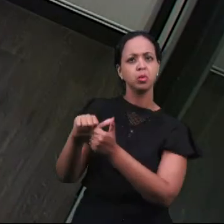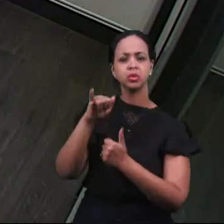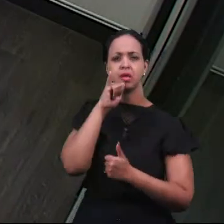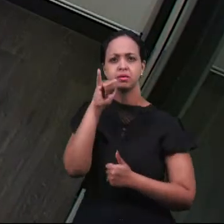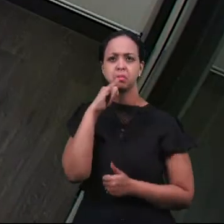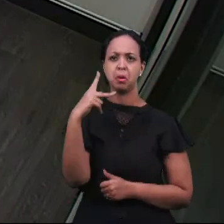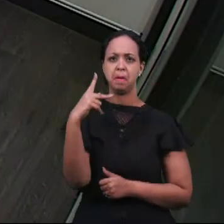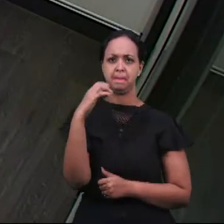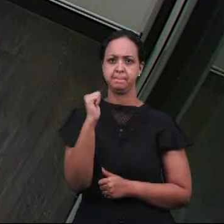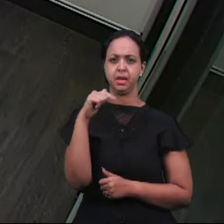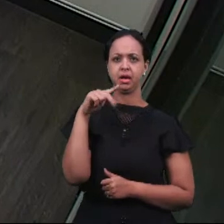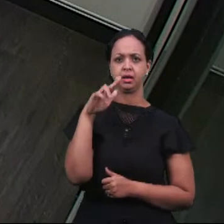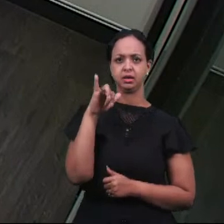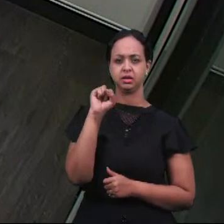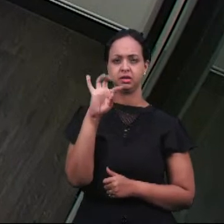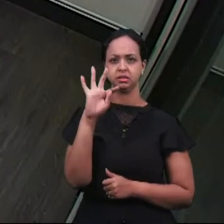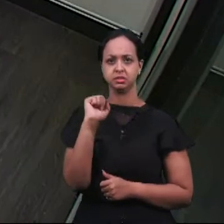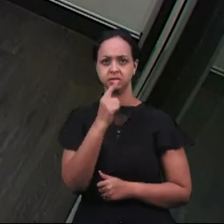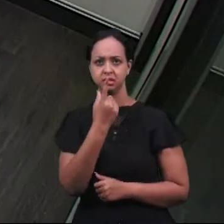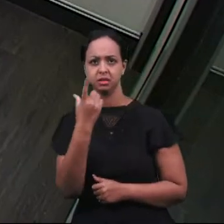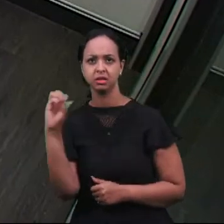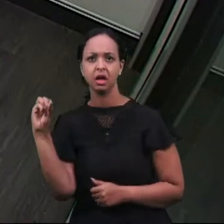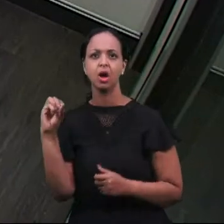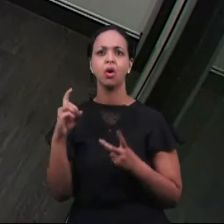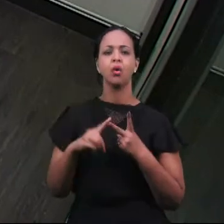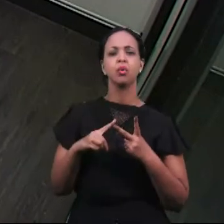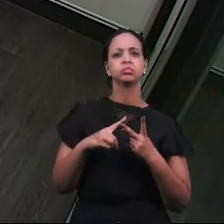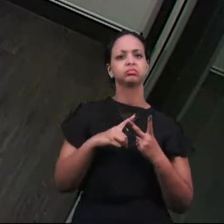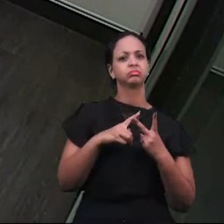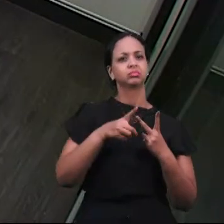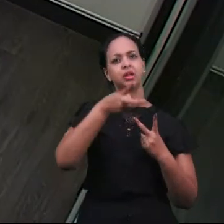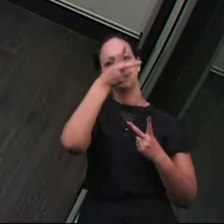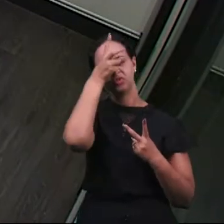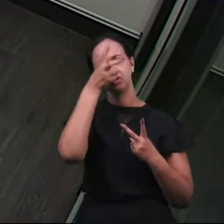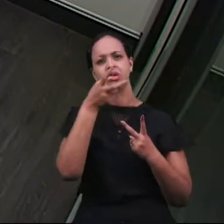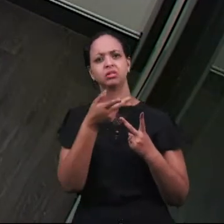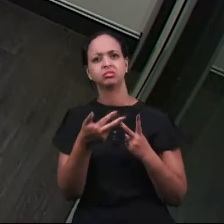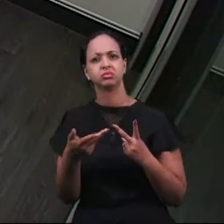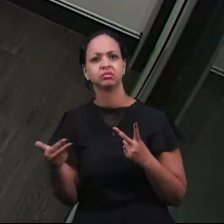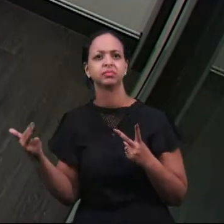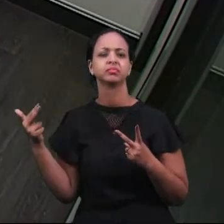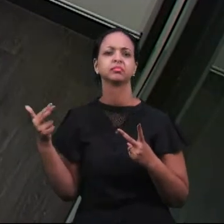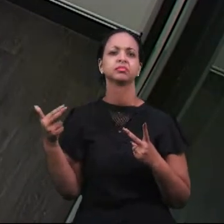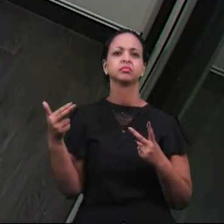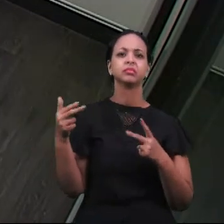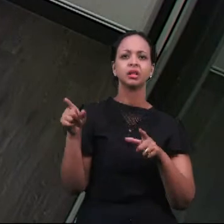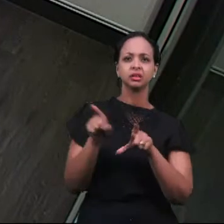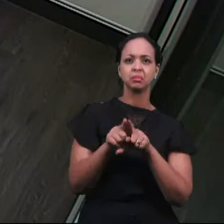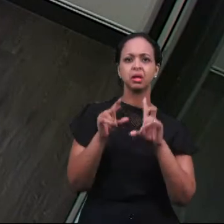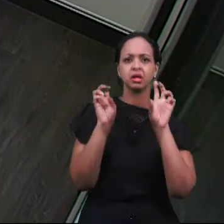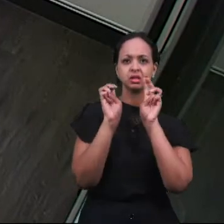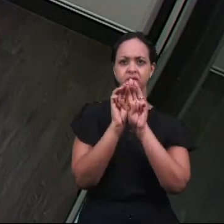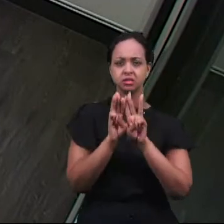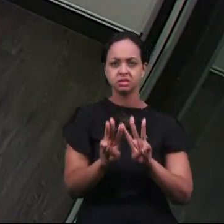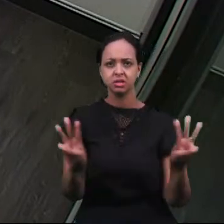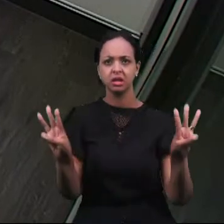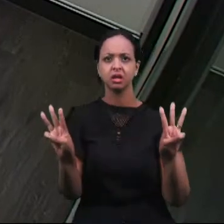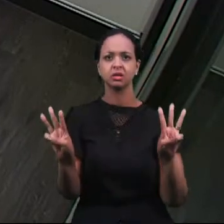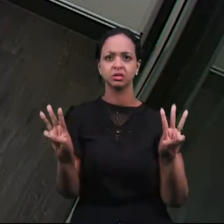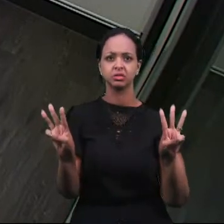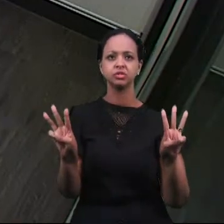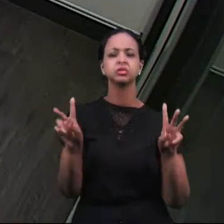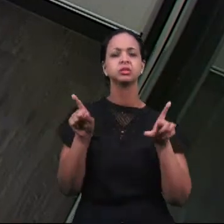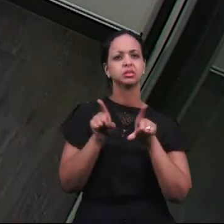Paquistão, Egito. Olha. Buscando informações, porque o site também em várias línguas, né? Qualquer